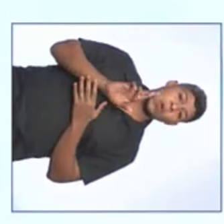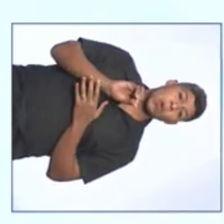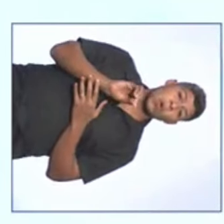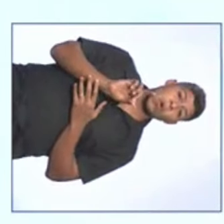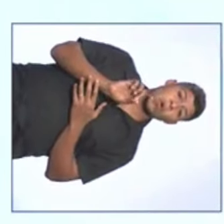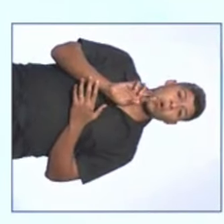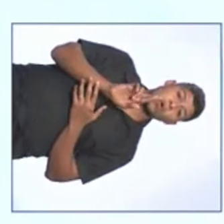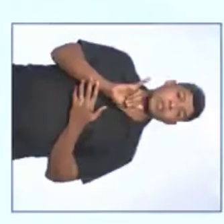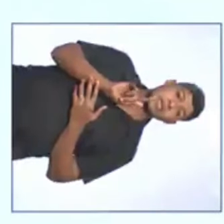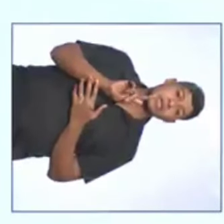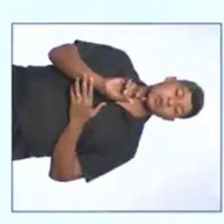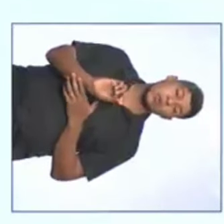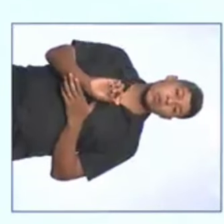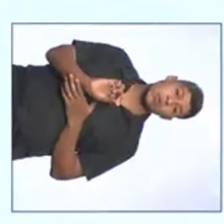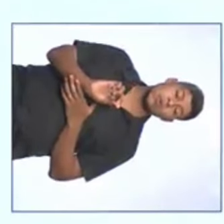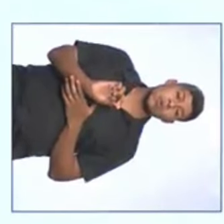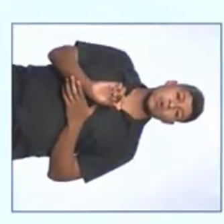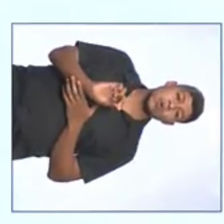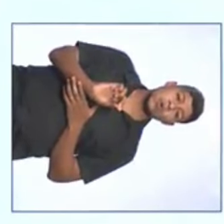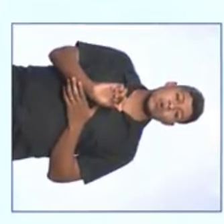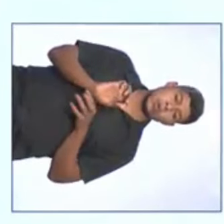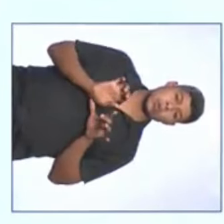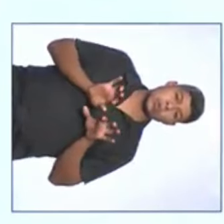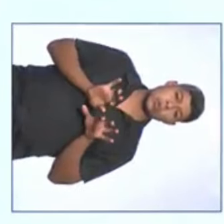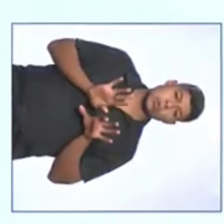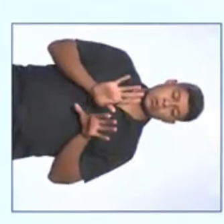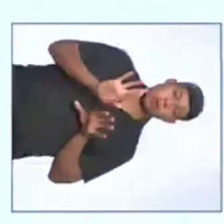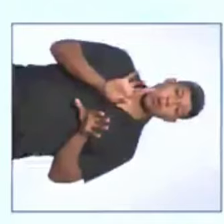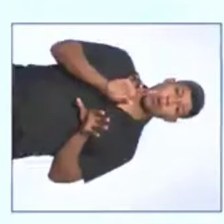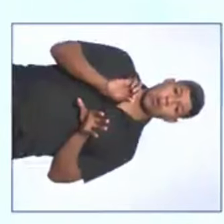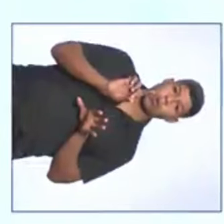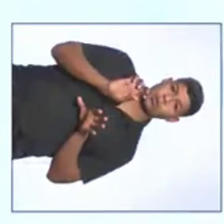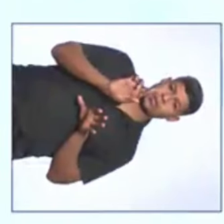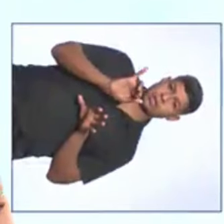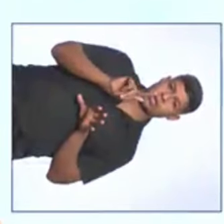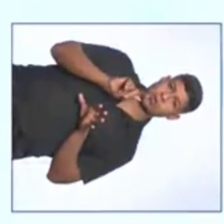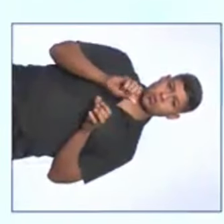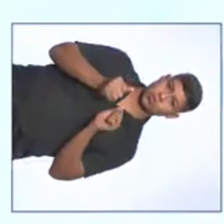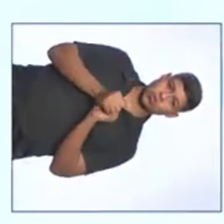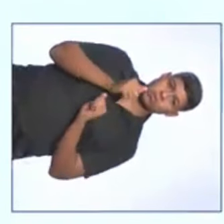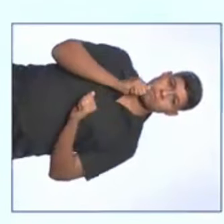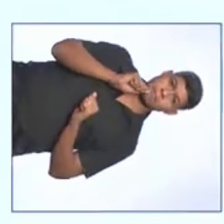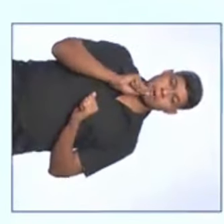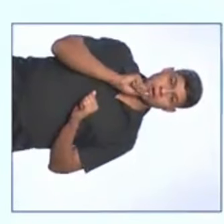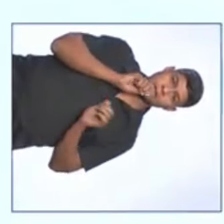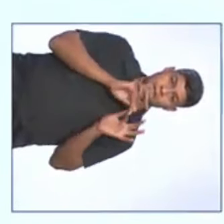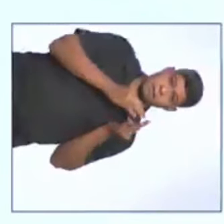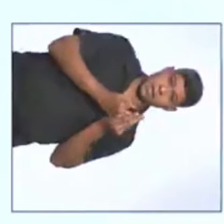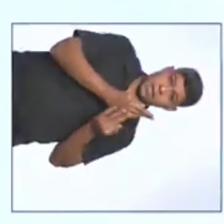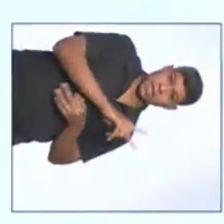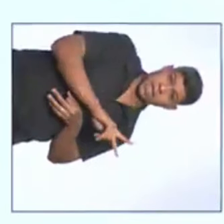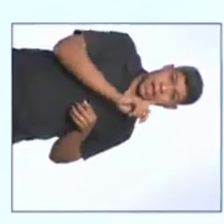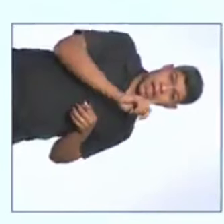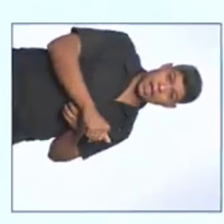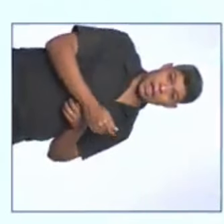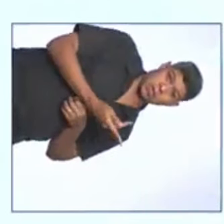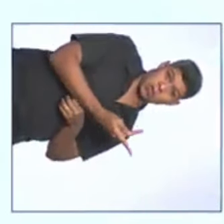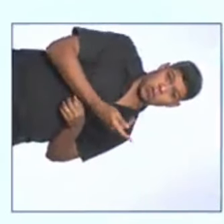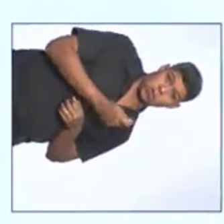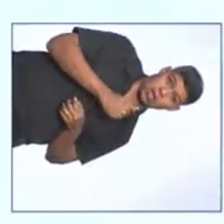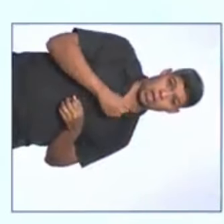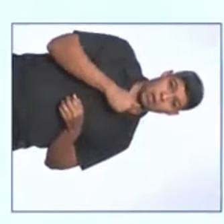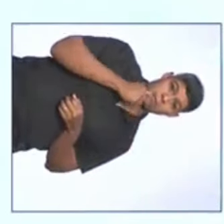Rodrigo, calma aí que estão digitando. Ah, o Rodrigo mora com a mãe e a família dele é a mãe. Né? Então, mas